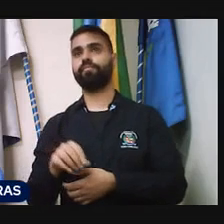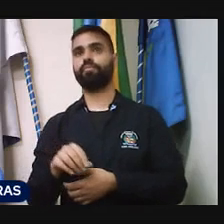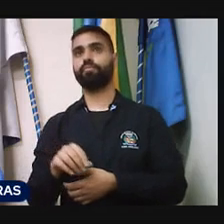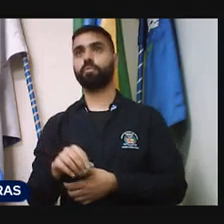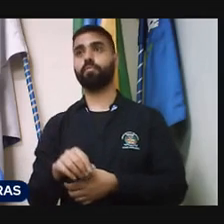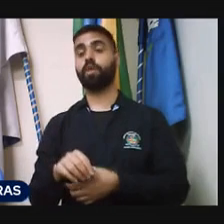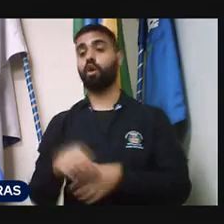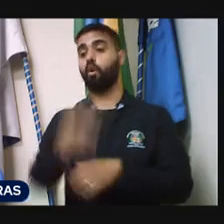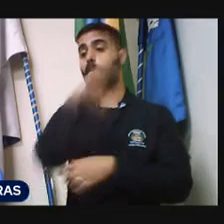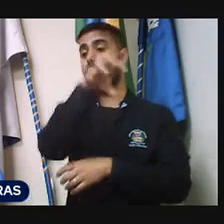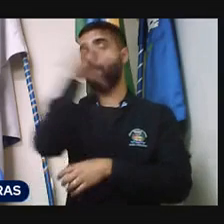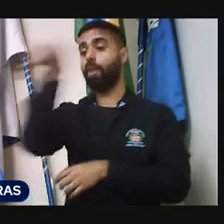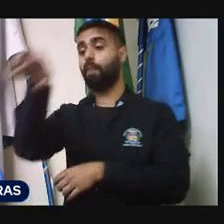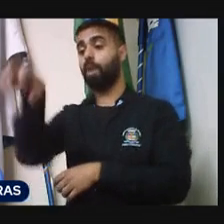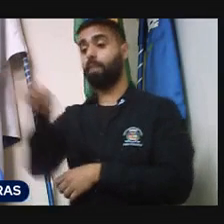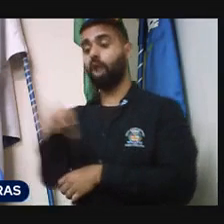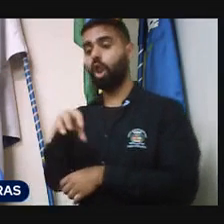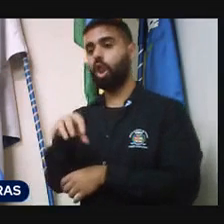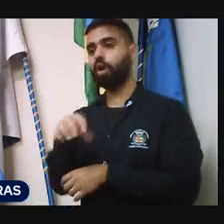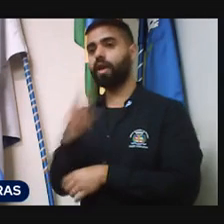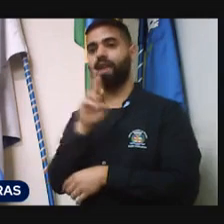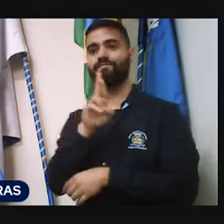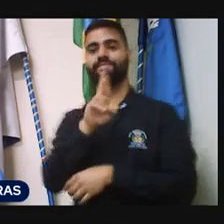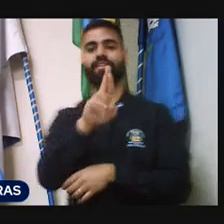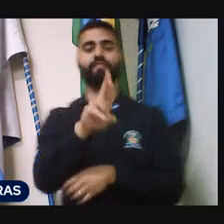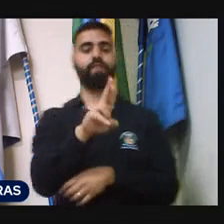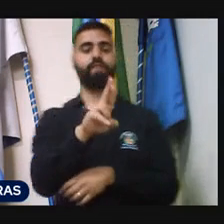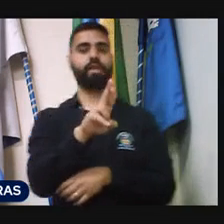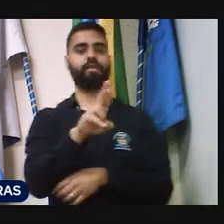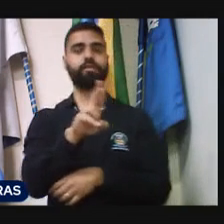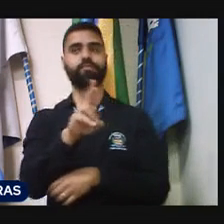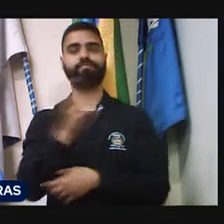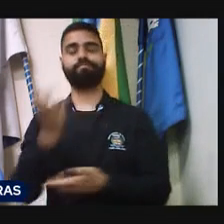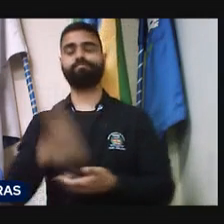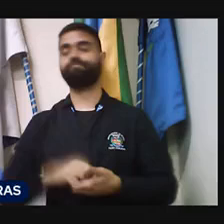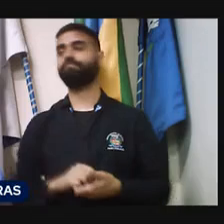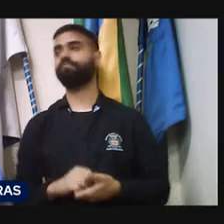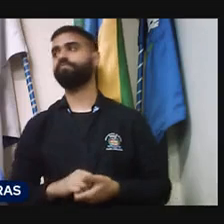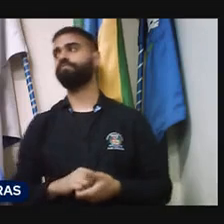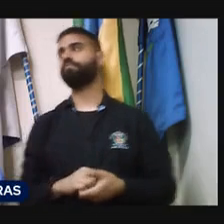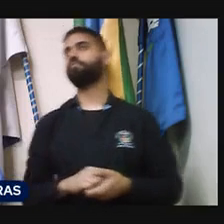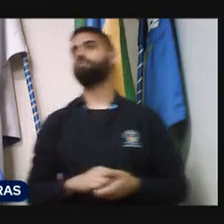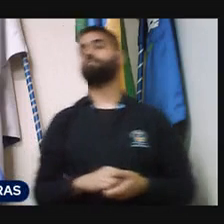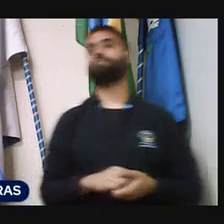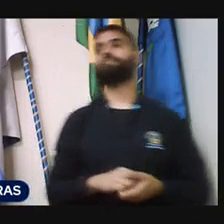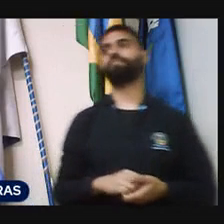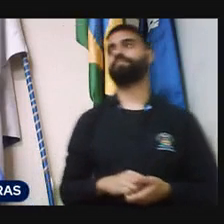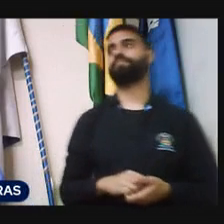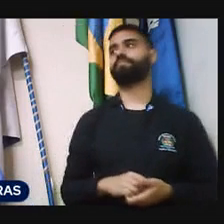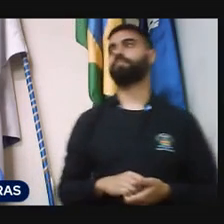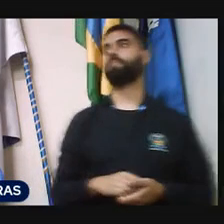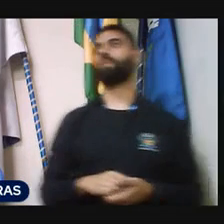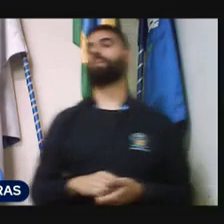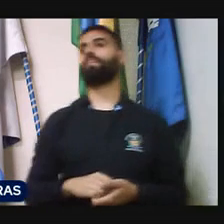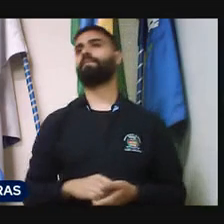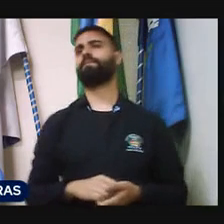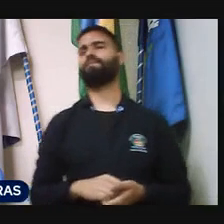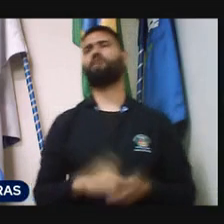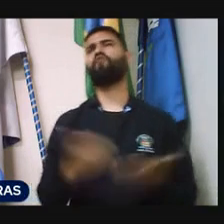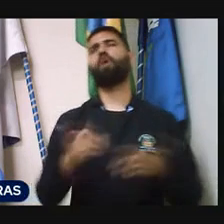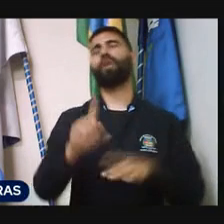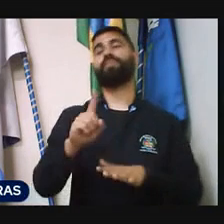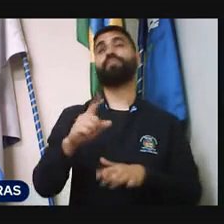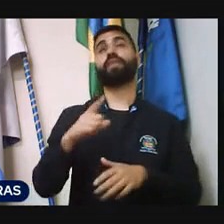os blocos e são a referência de endereço e demos não foi agora